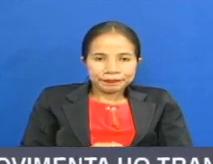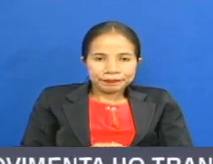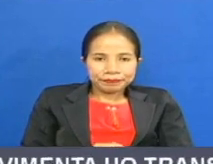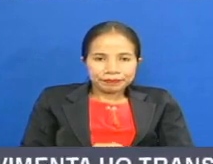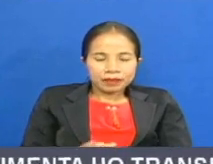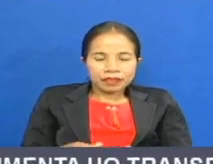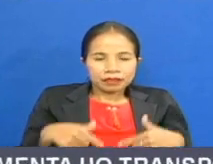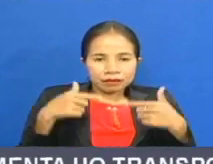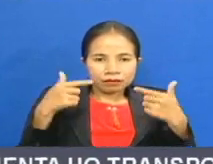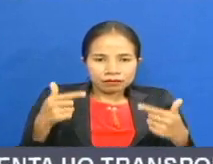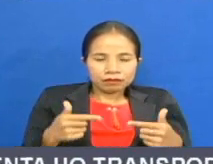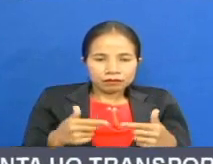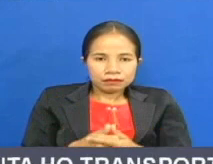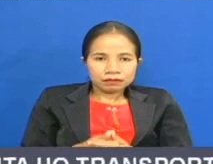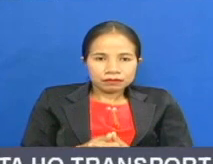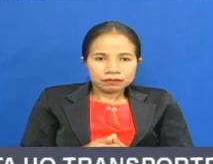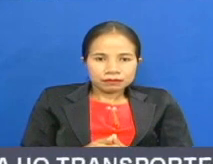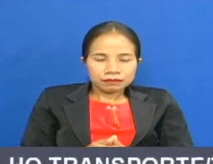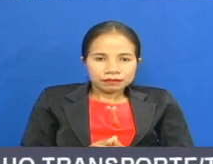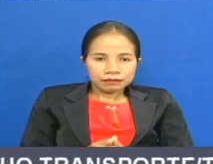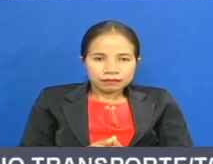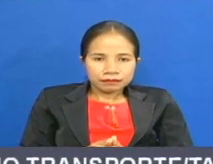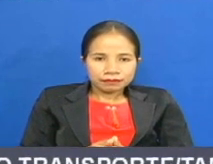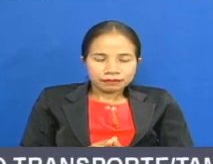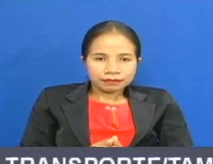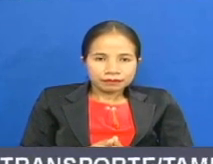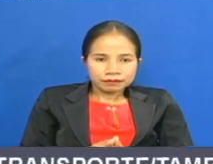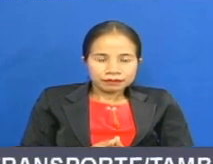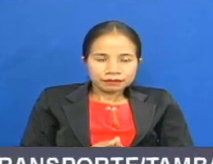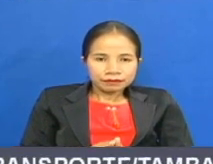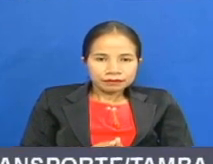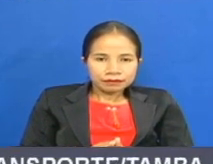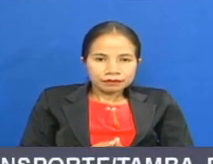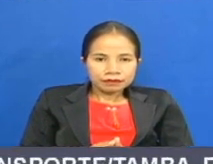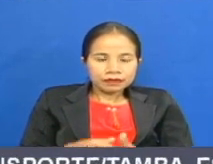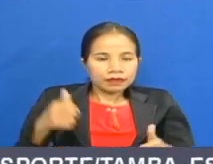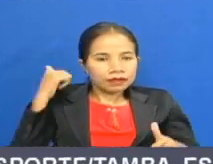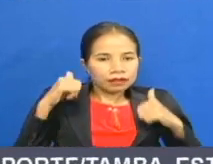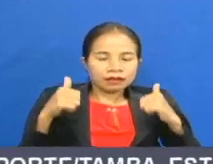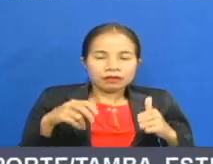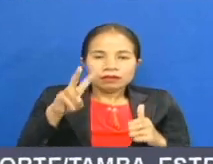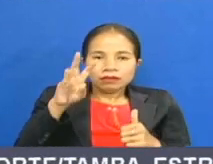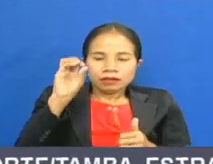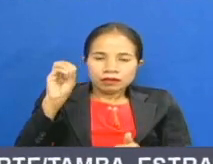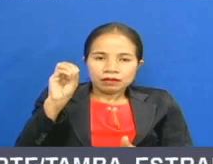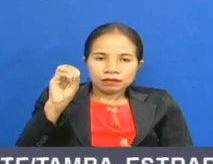Moris, ose Ioane, atau minus tasha mortalidade, ose Ioane rasi. Essa é a atividade de